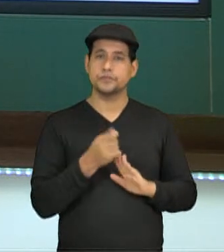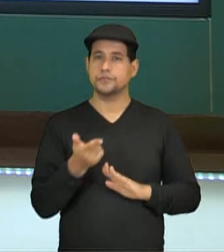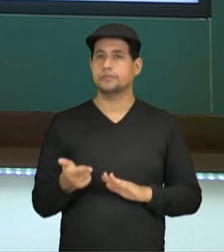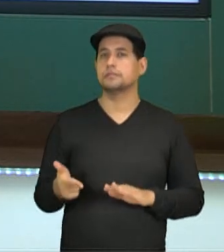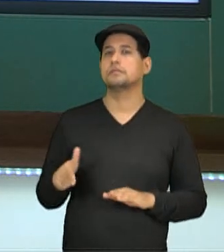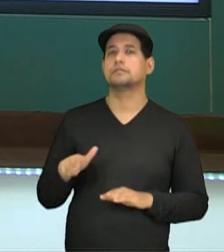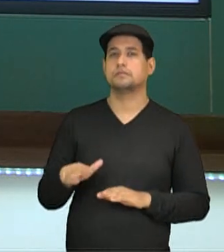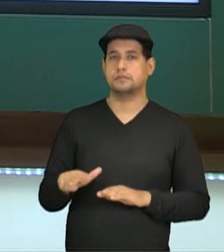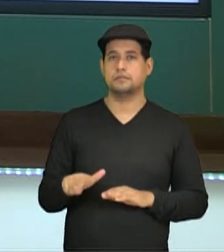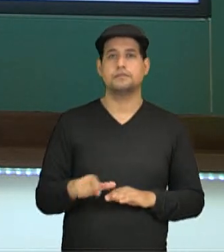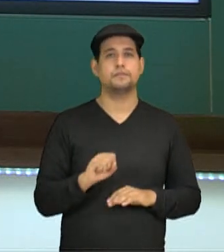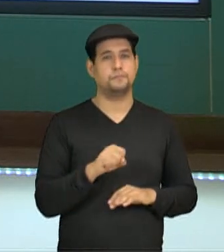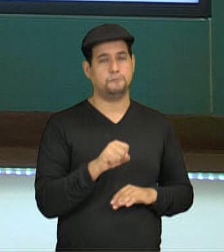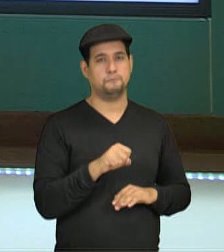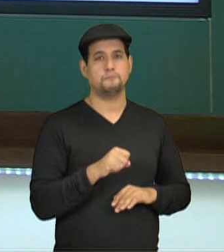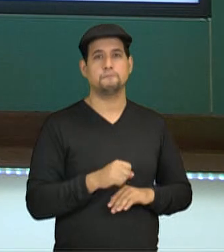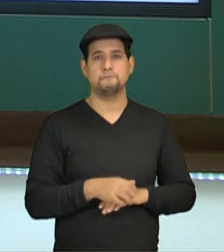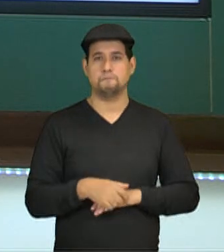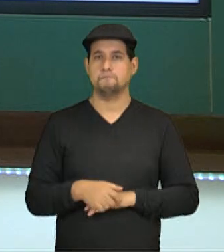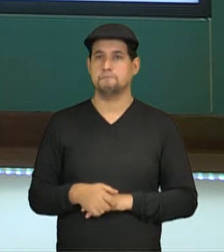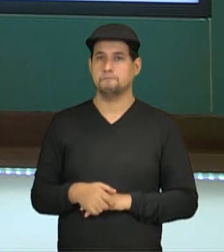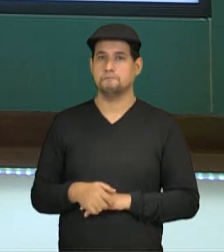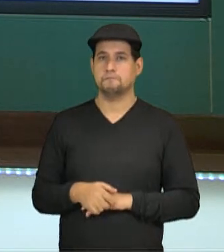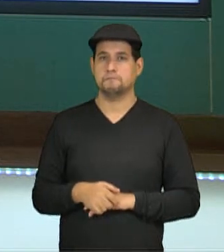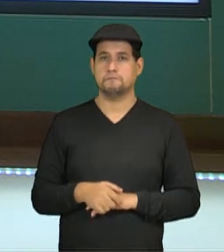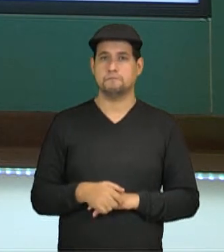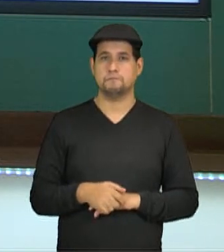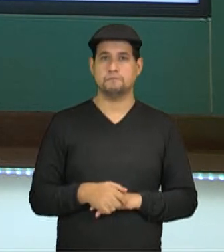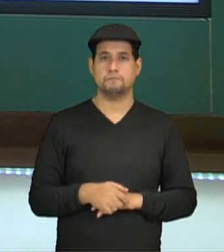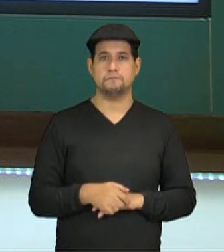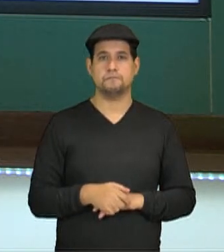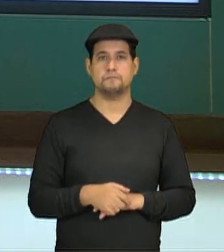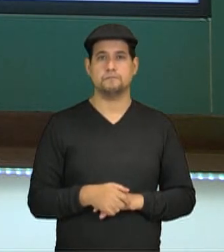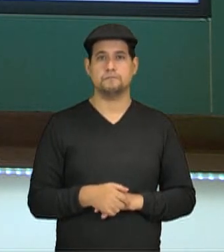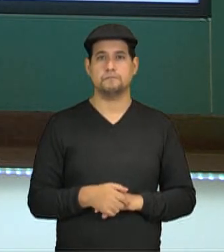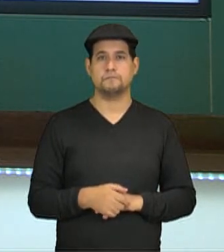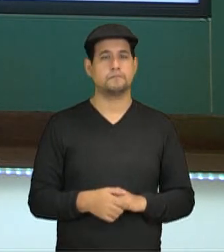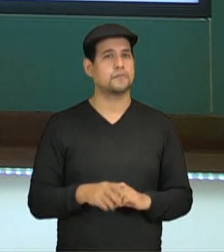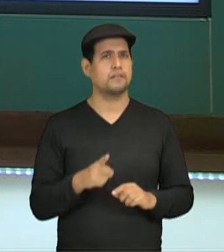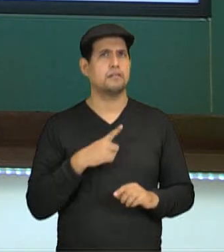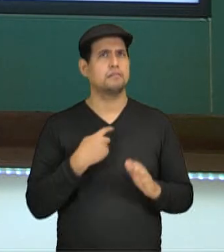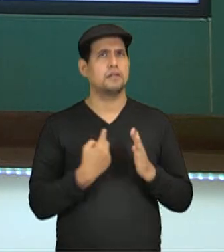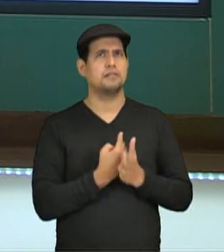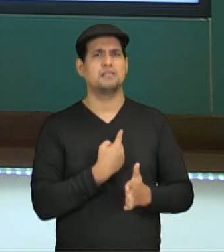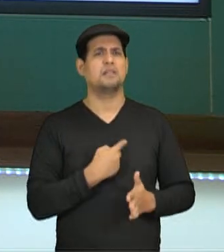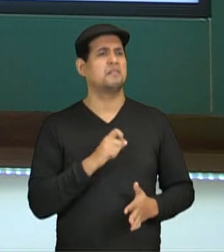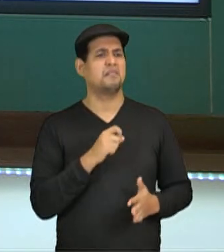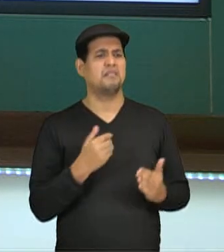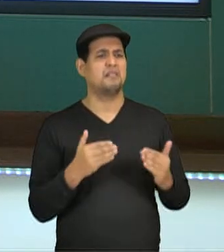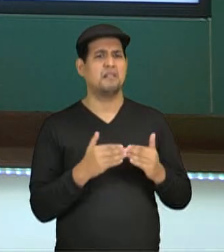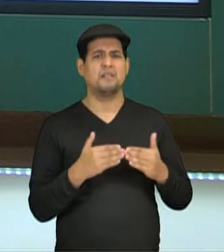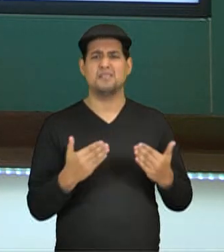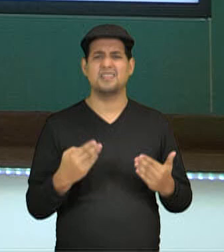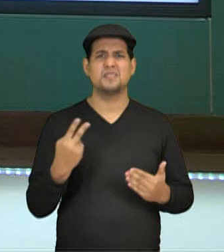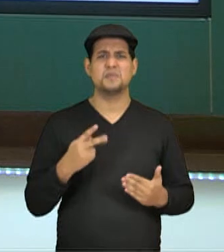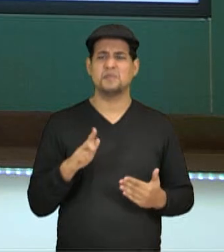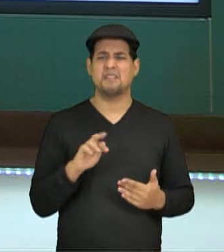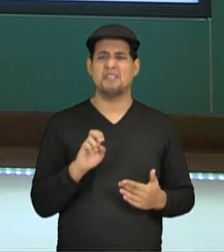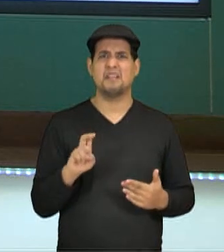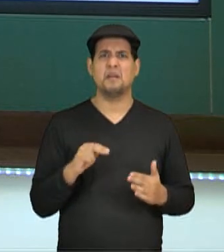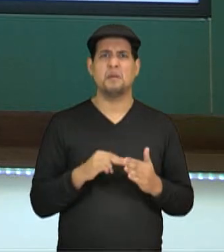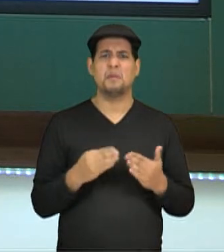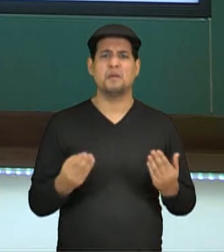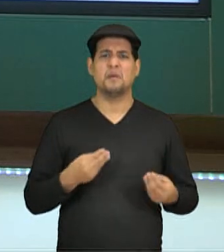repetiu sim 2 vezes durante o dia, ok? Você deve estar se perguntando o que tem a ver com a equação do segundo grau,